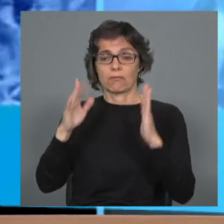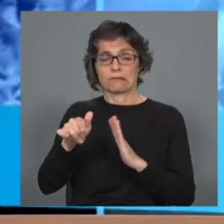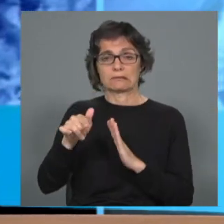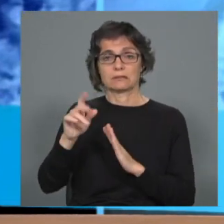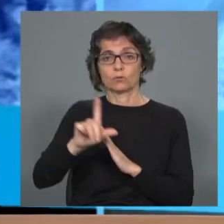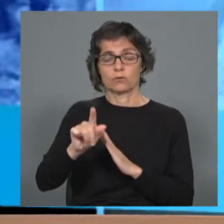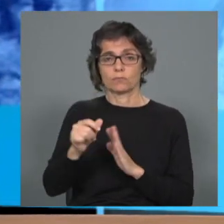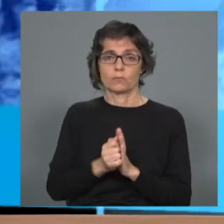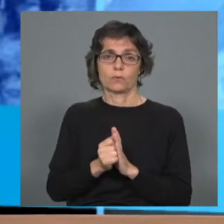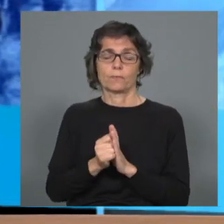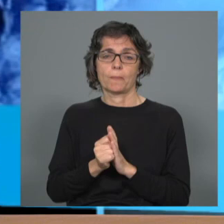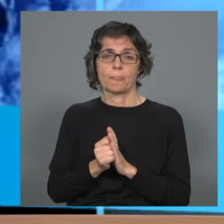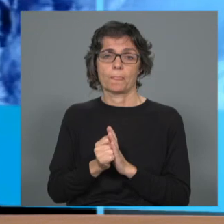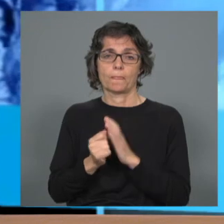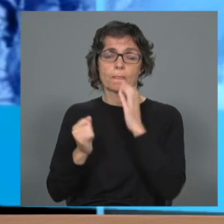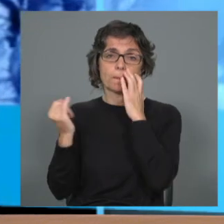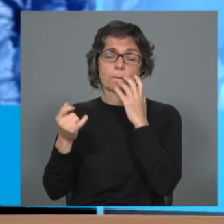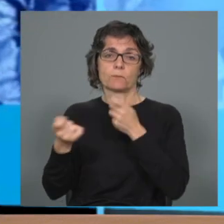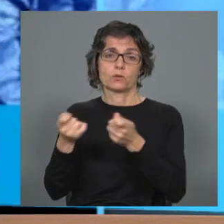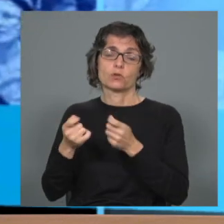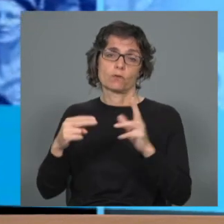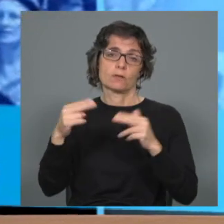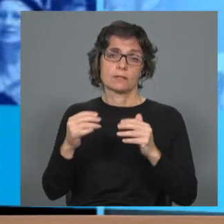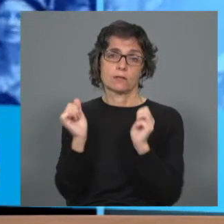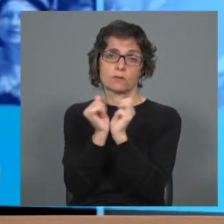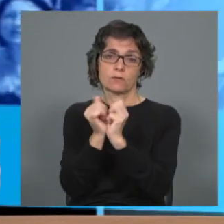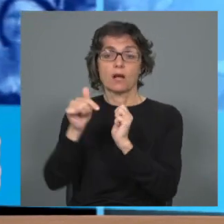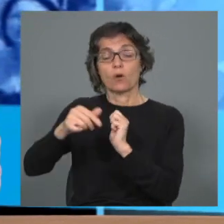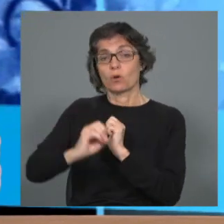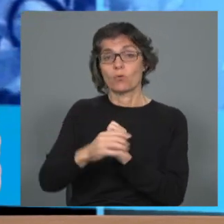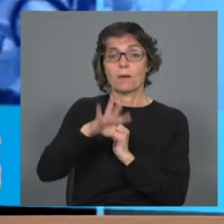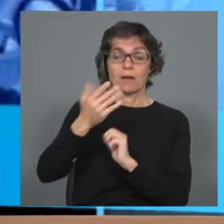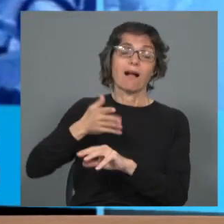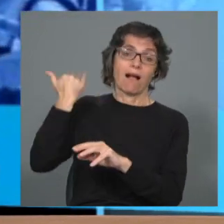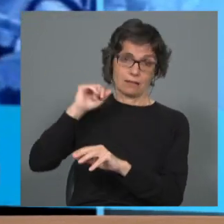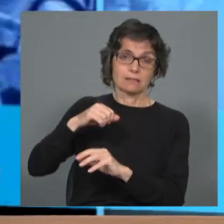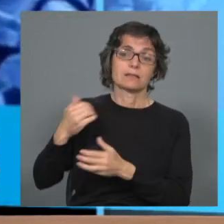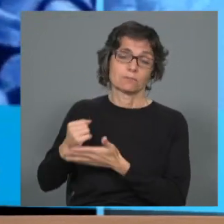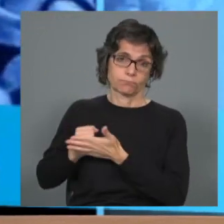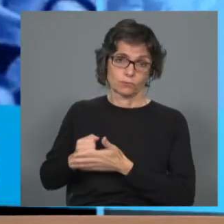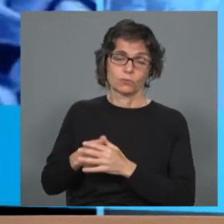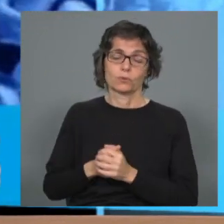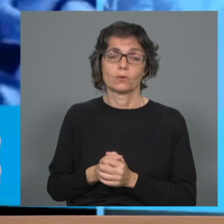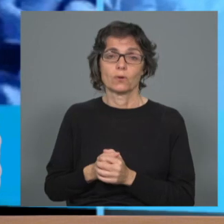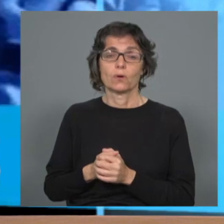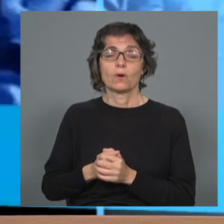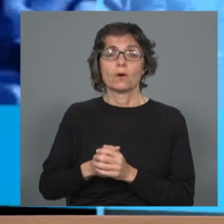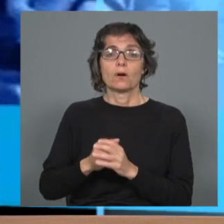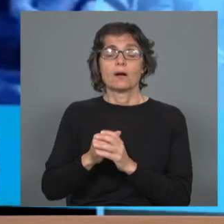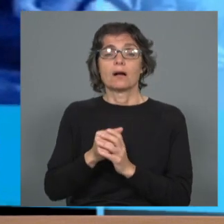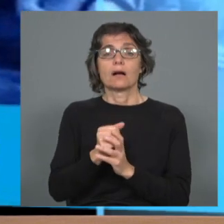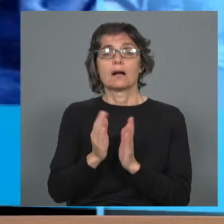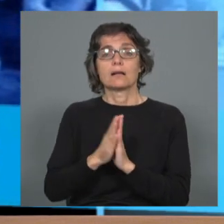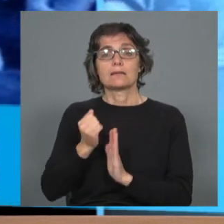Instituto de Gestão Financeira da Segurança Social, que agora já não existe, mas que possibilitou, Santa Casa Misericórdia, com a